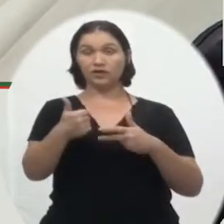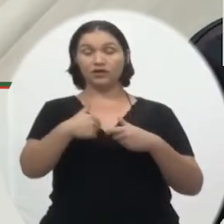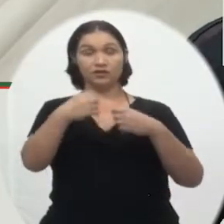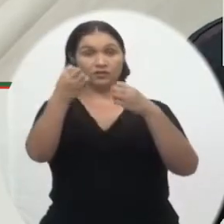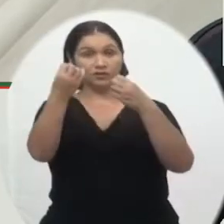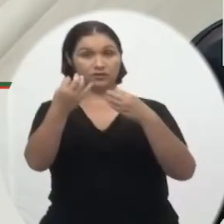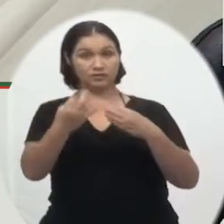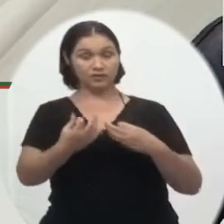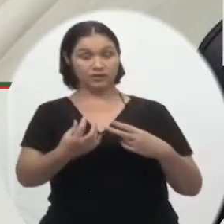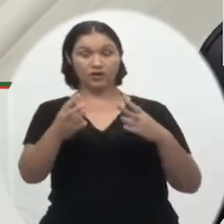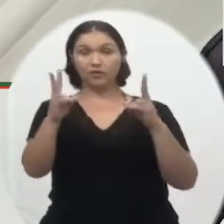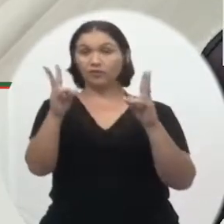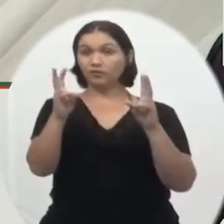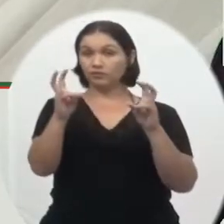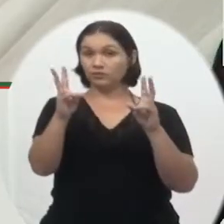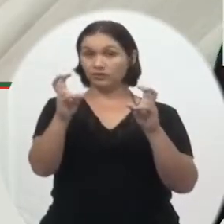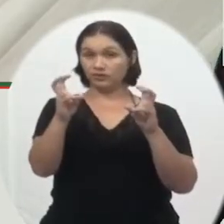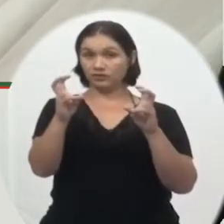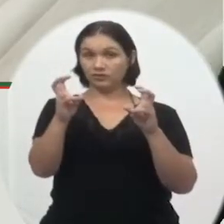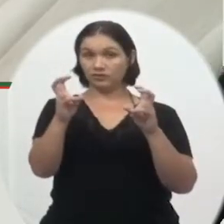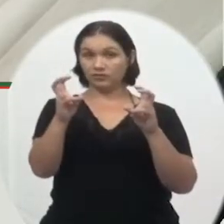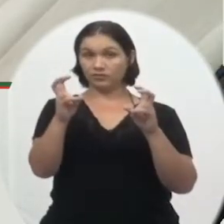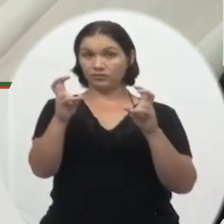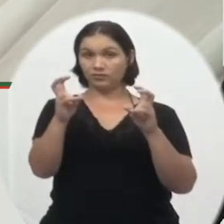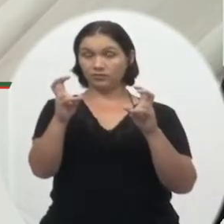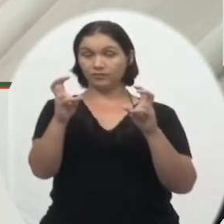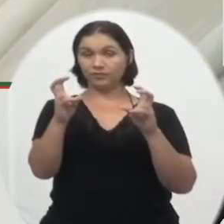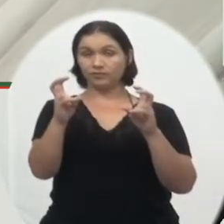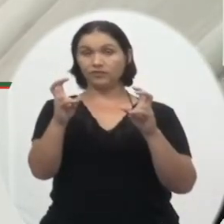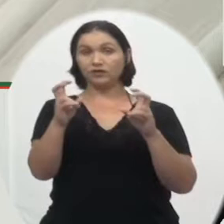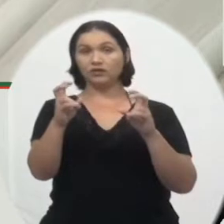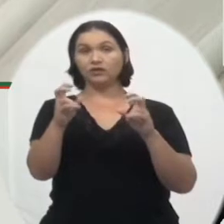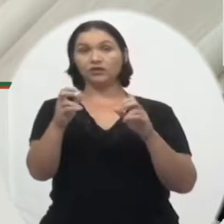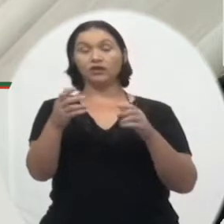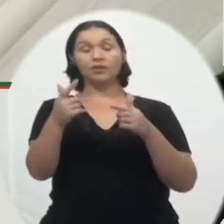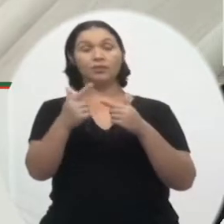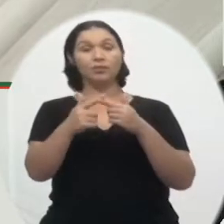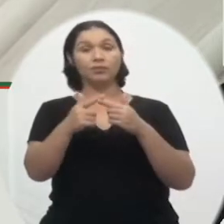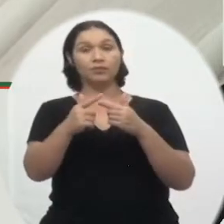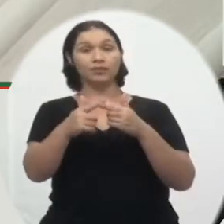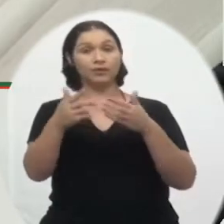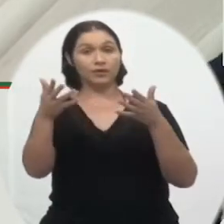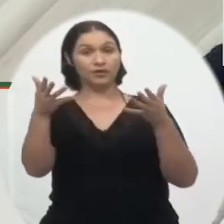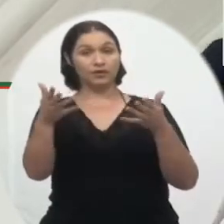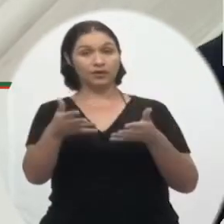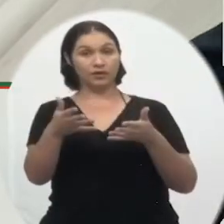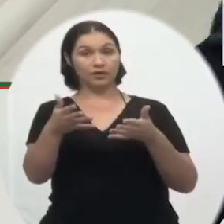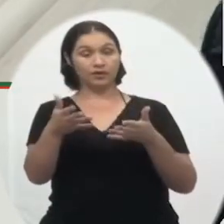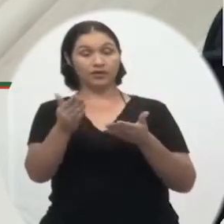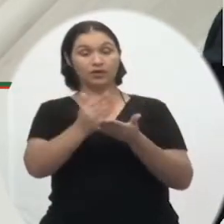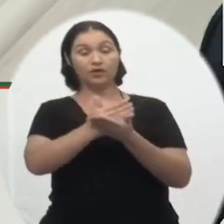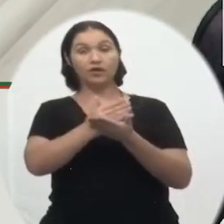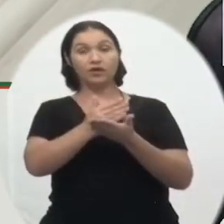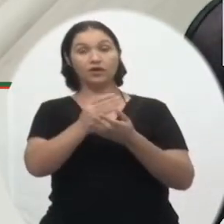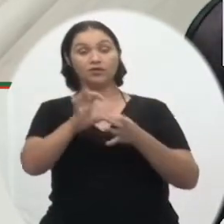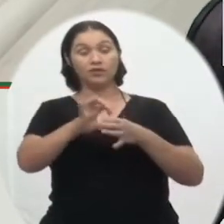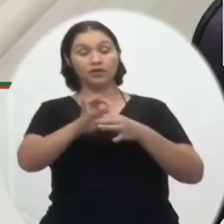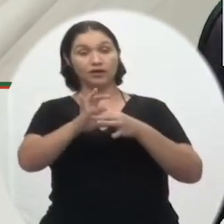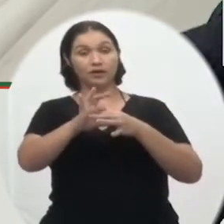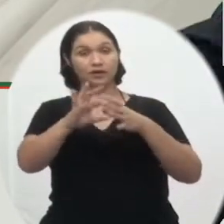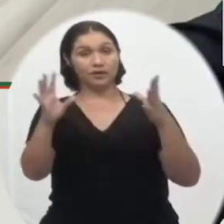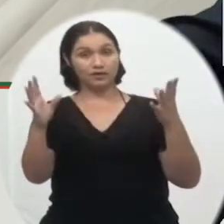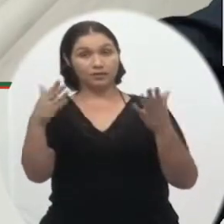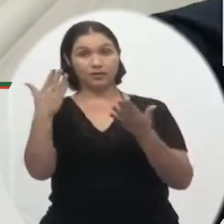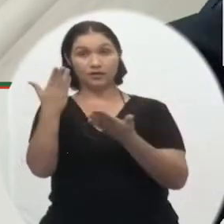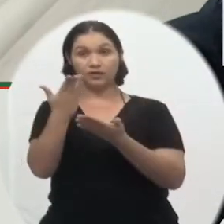sido recorrente nos últimos dias em relação à autorização para início de estudos sobre a possível privatização